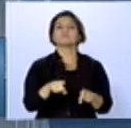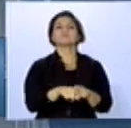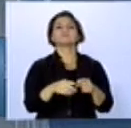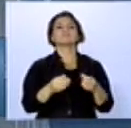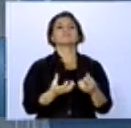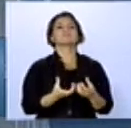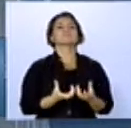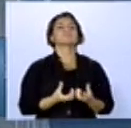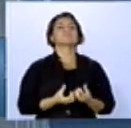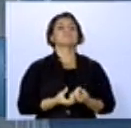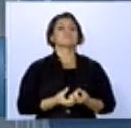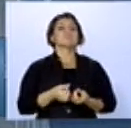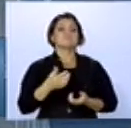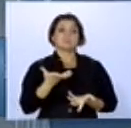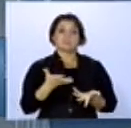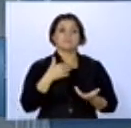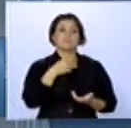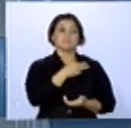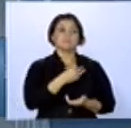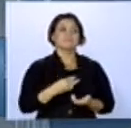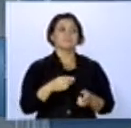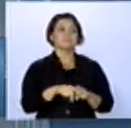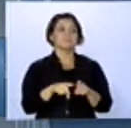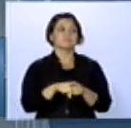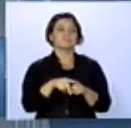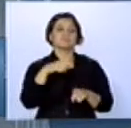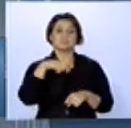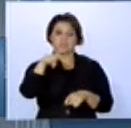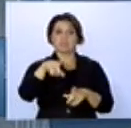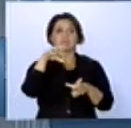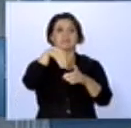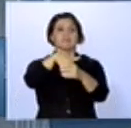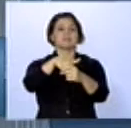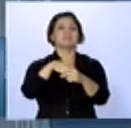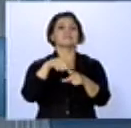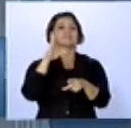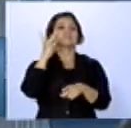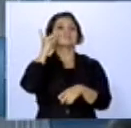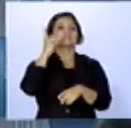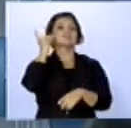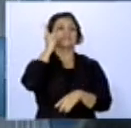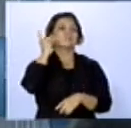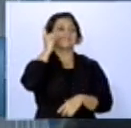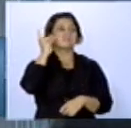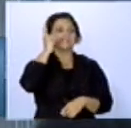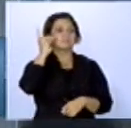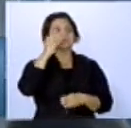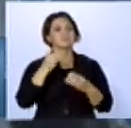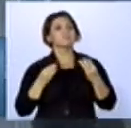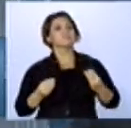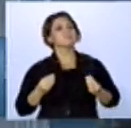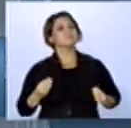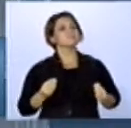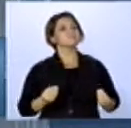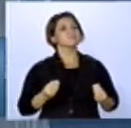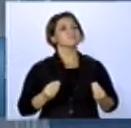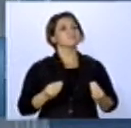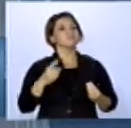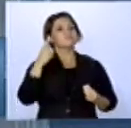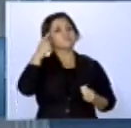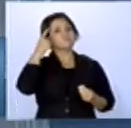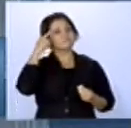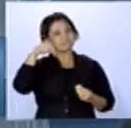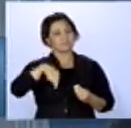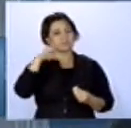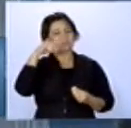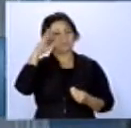é seu Ministro simplesmente composto pelos próprios deputados Então se imagina como se poderia pensar isso No